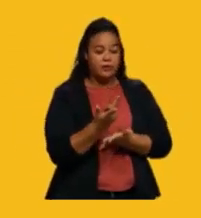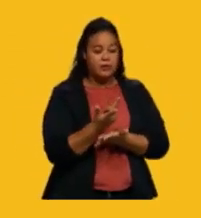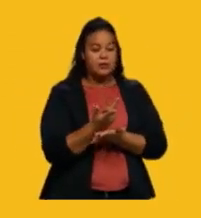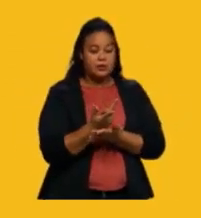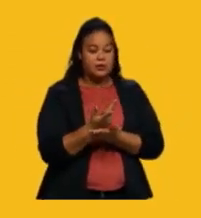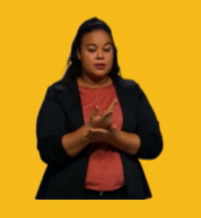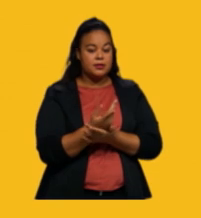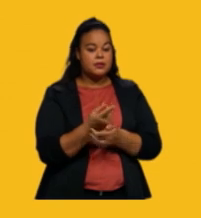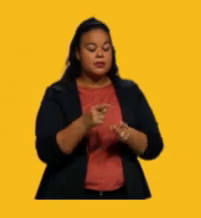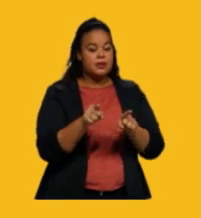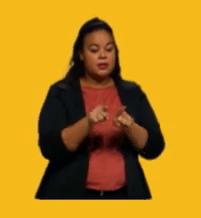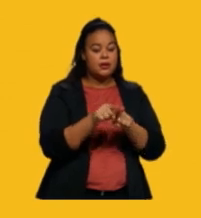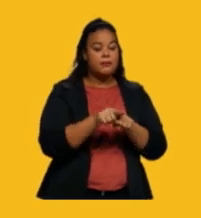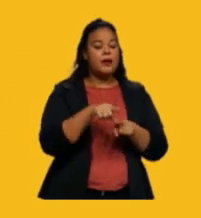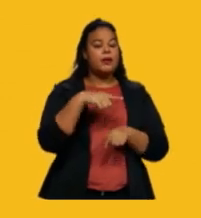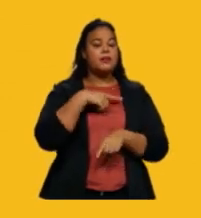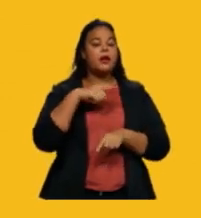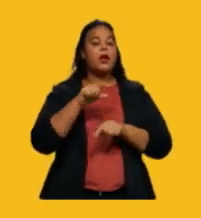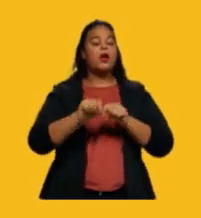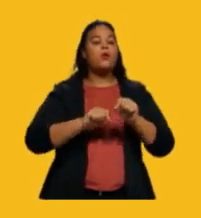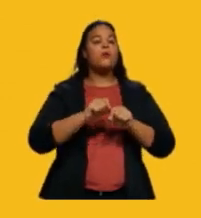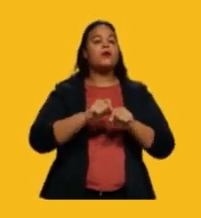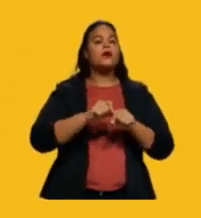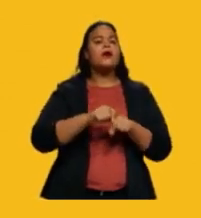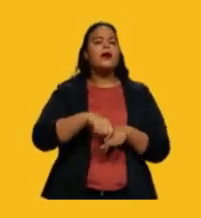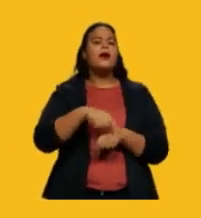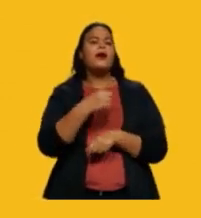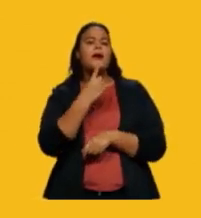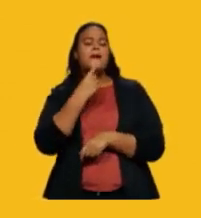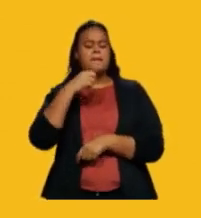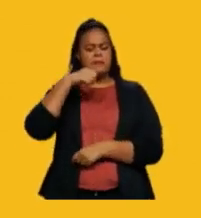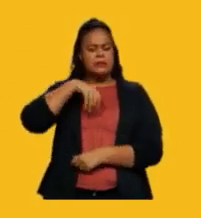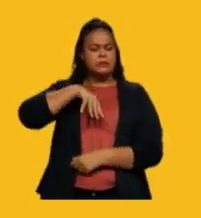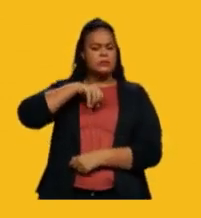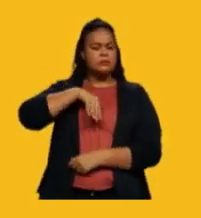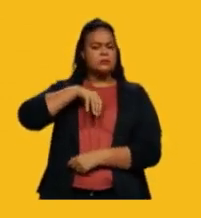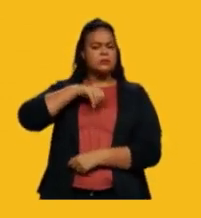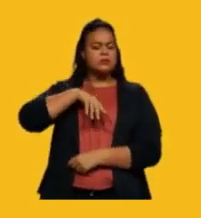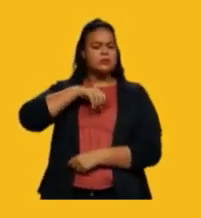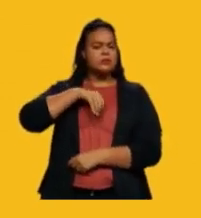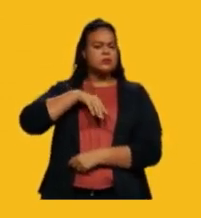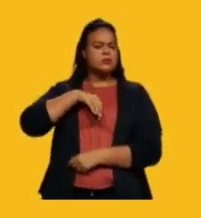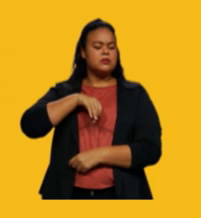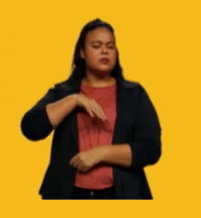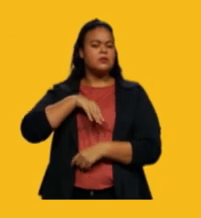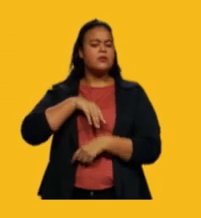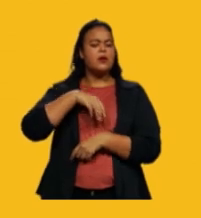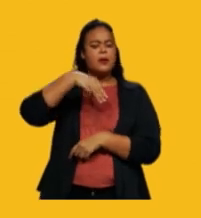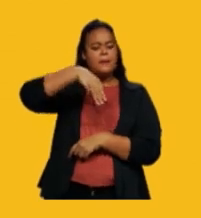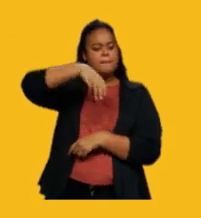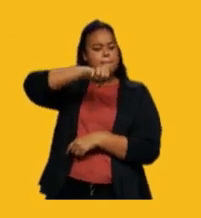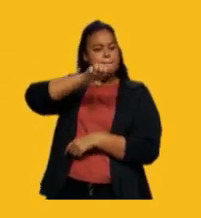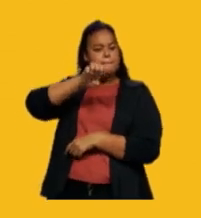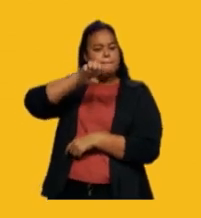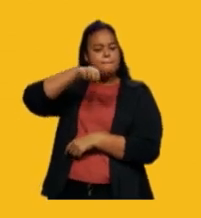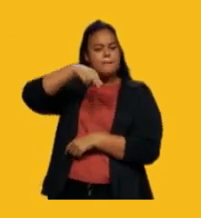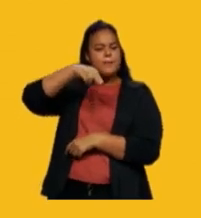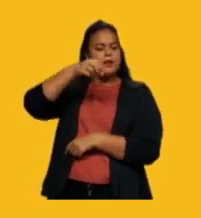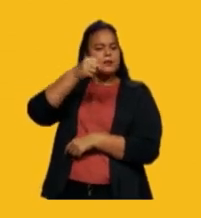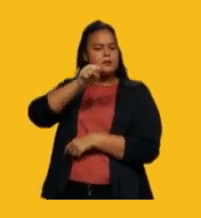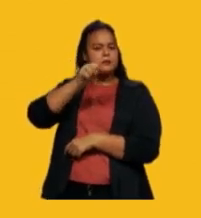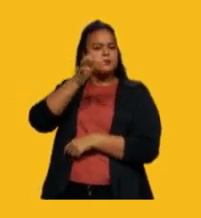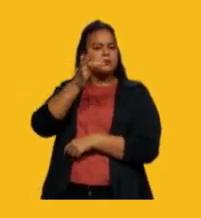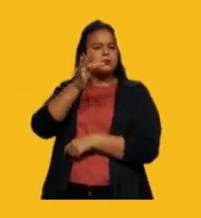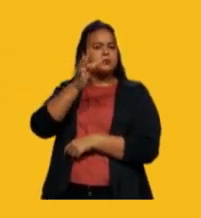marcante também na vida das mulheres é a menstruação. A menstruação, ela ocorre em todas